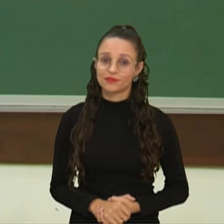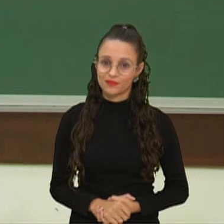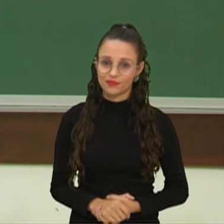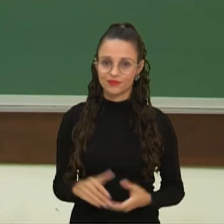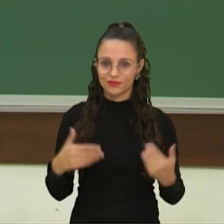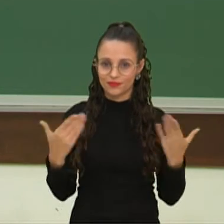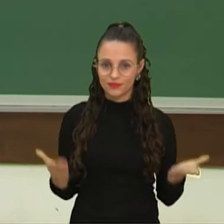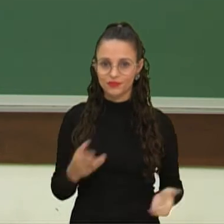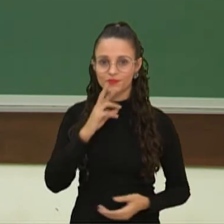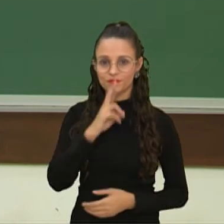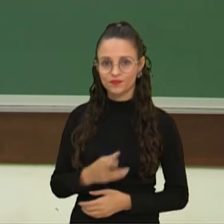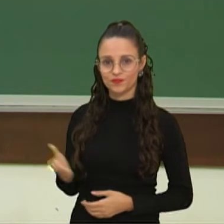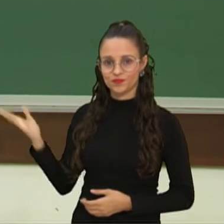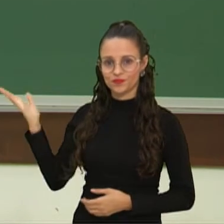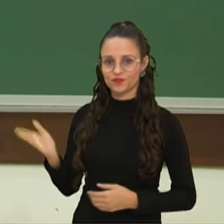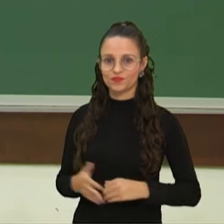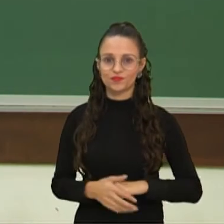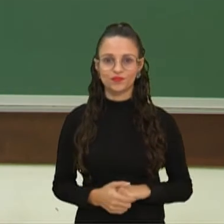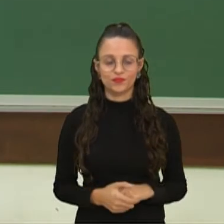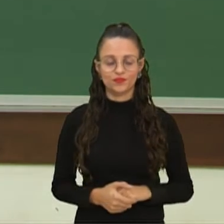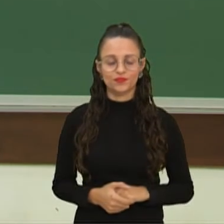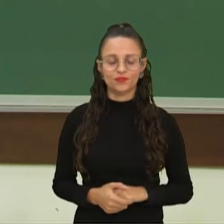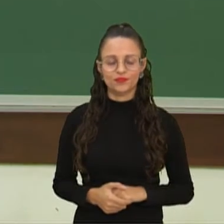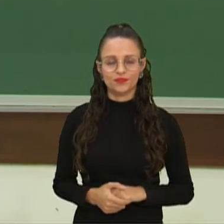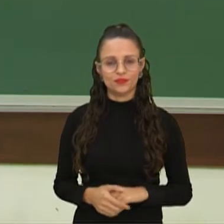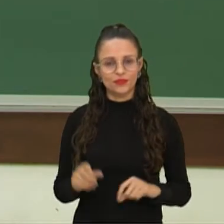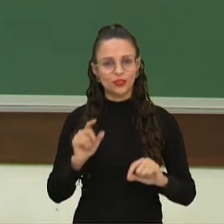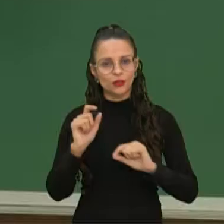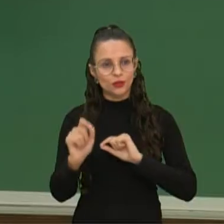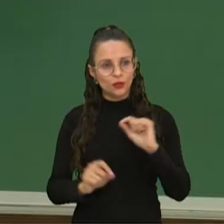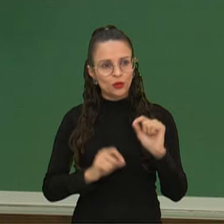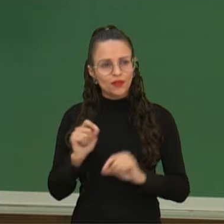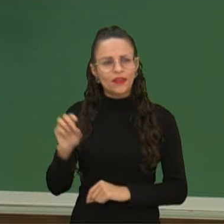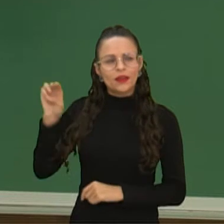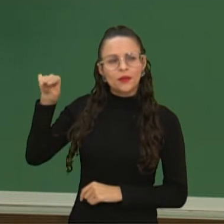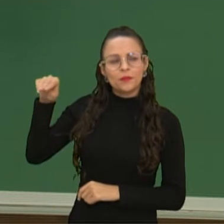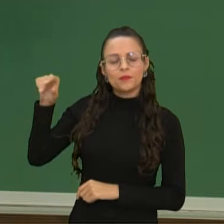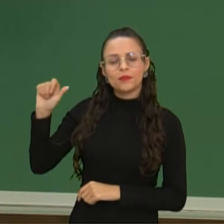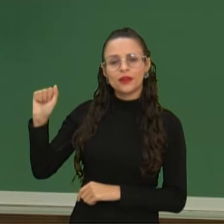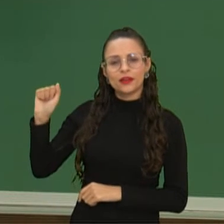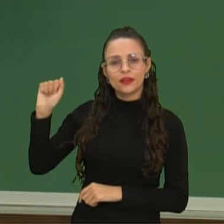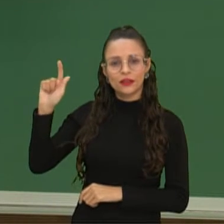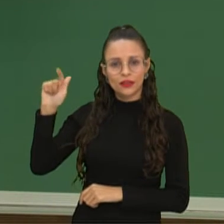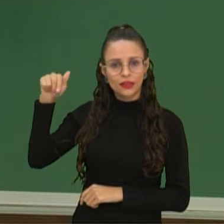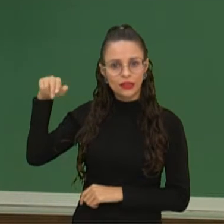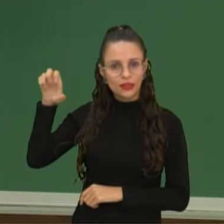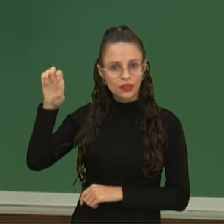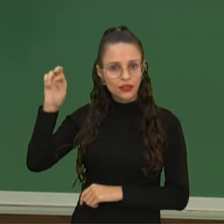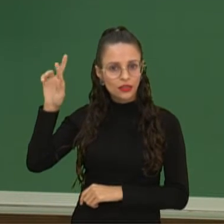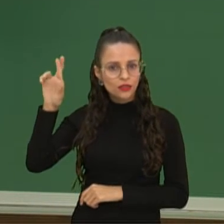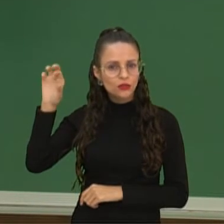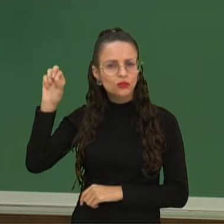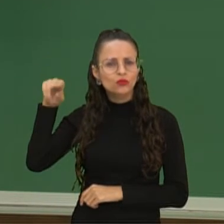Então, as nossas respostas aqui, vamos ver. O que são os magnetrons? The Generated